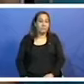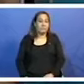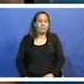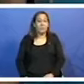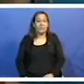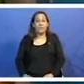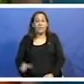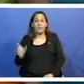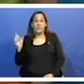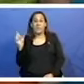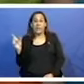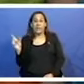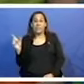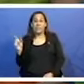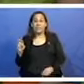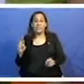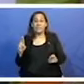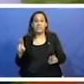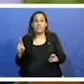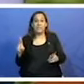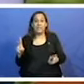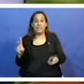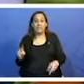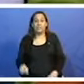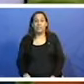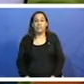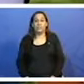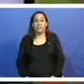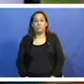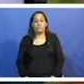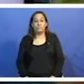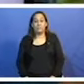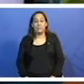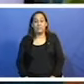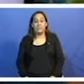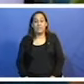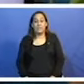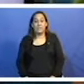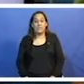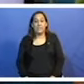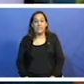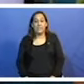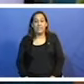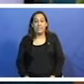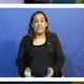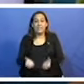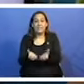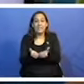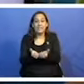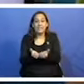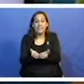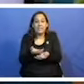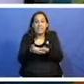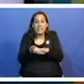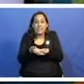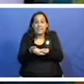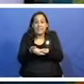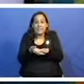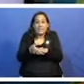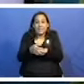assim, é só a gente olhar na onde? No glossário. Aninhar-se. Ó,